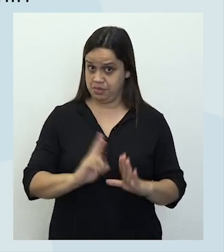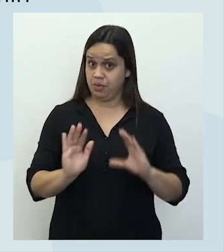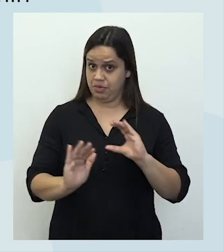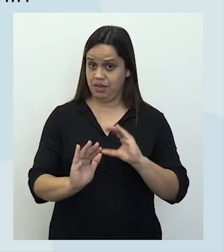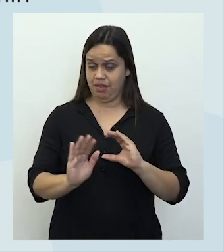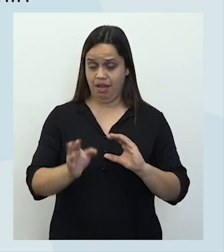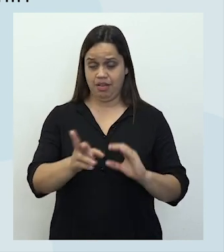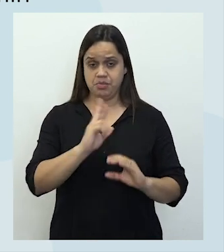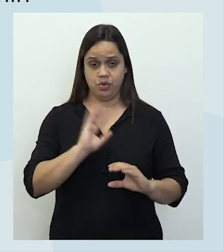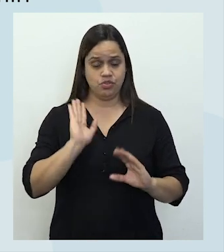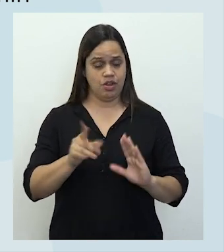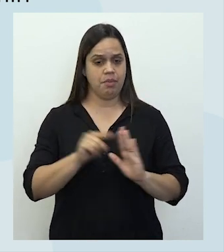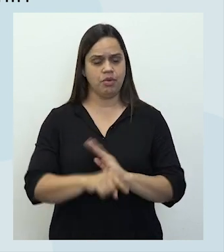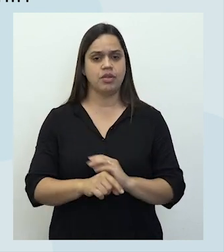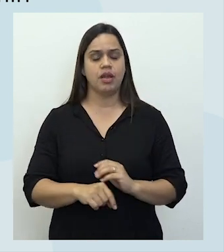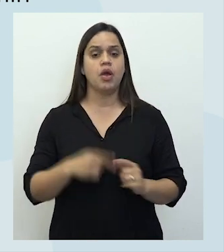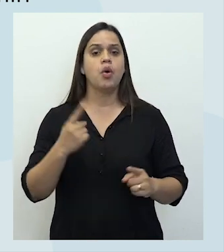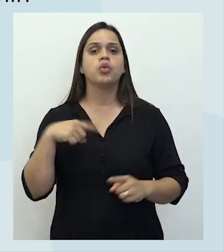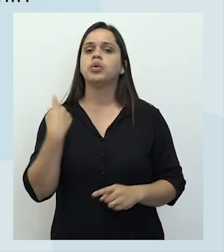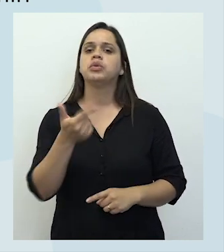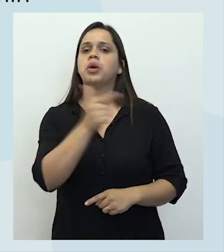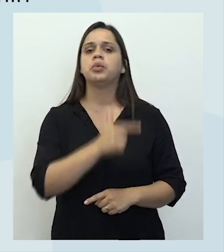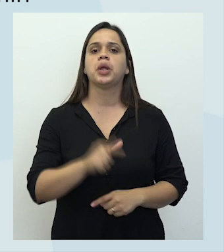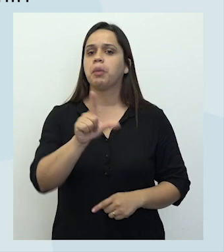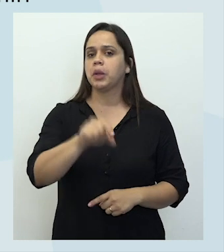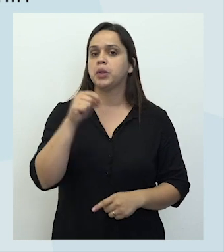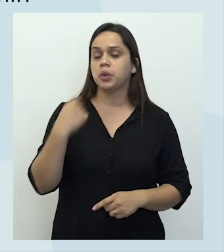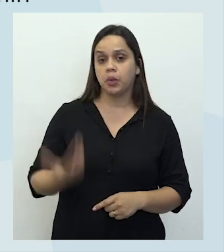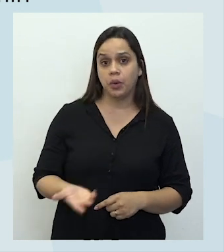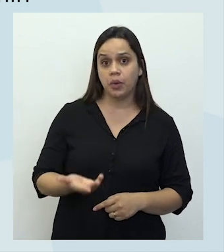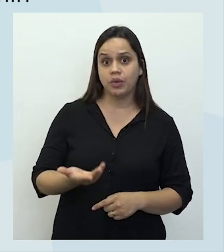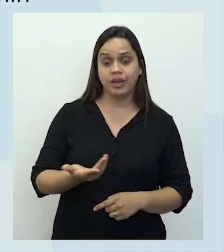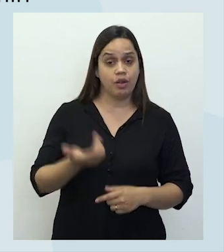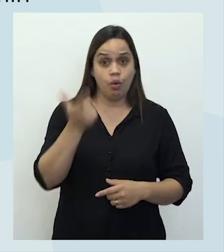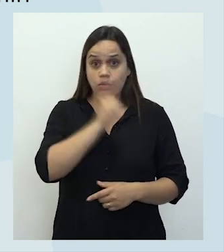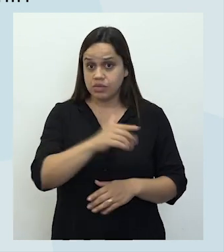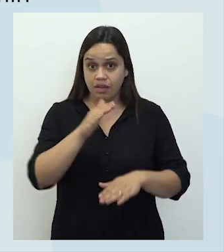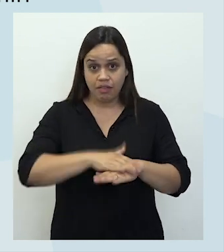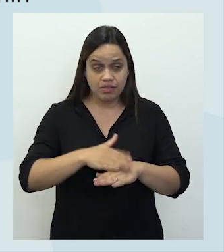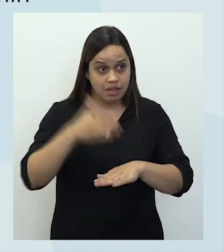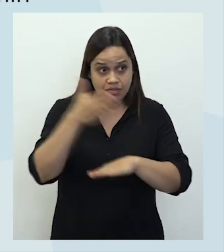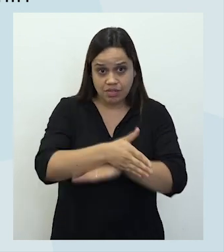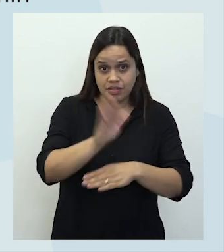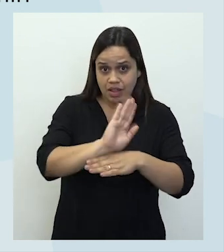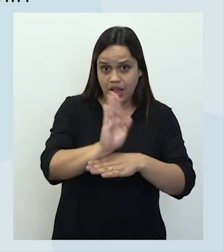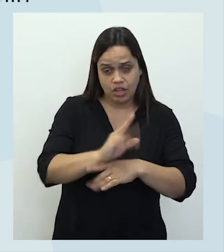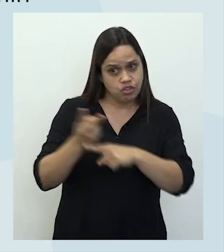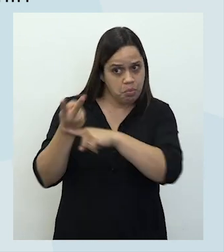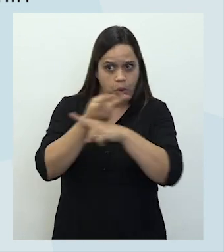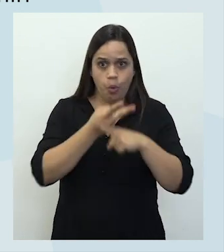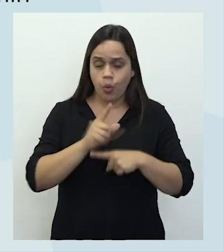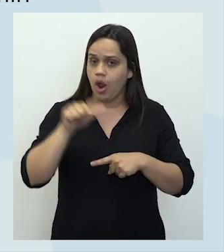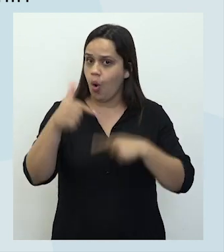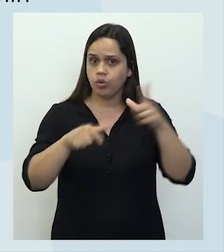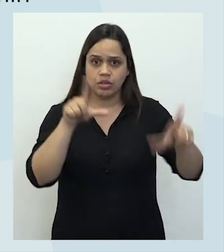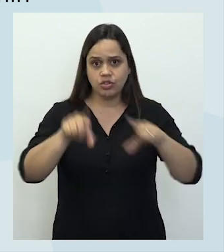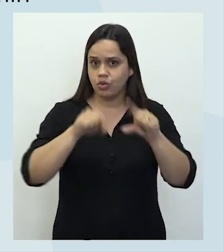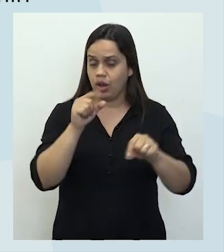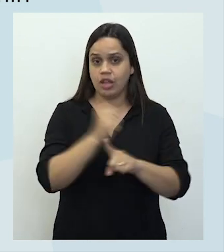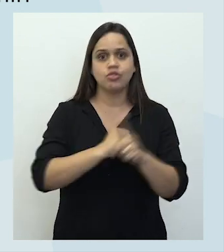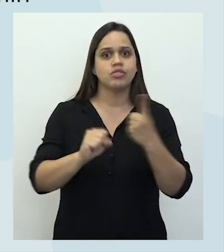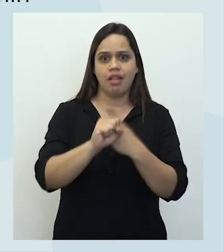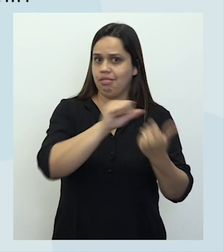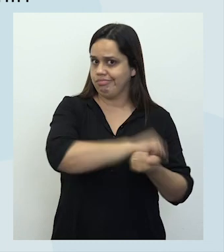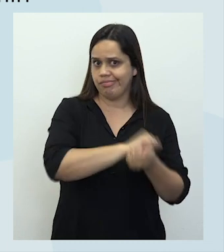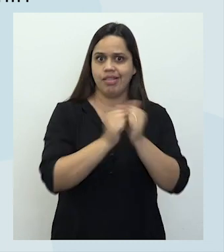tá? Quando a gente não tem uma alternativa, né, ela fica inviável ir ao cinema, a gente busca outras, a sociedade é assim.